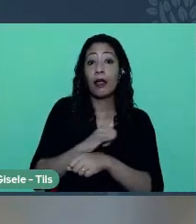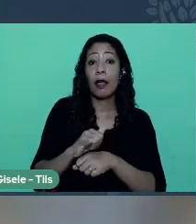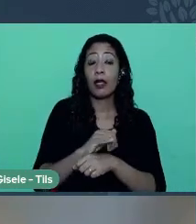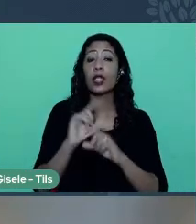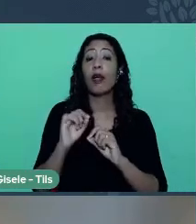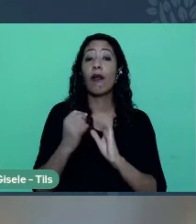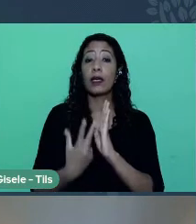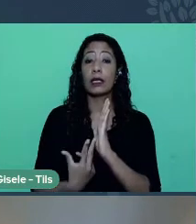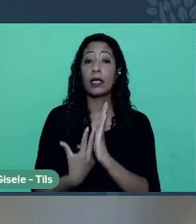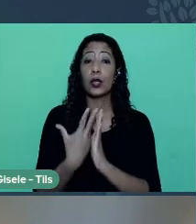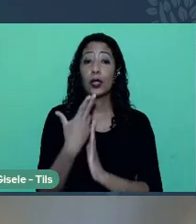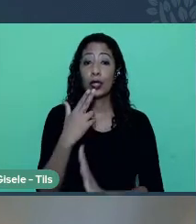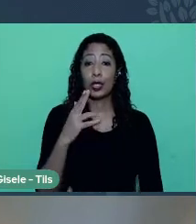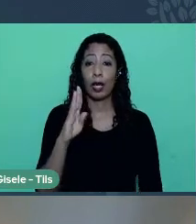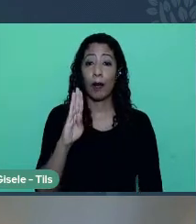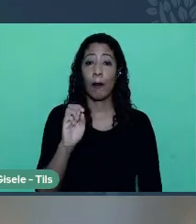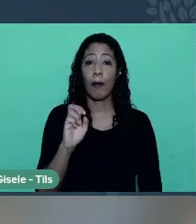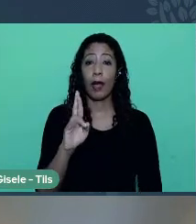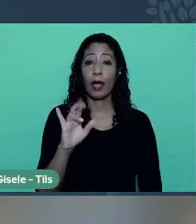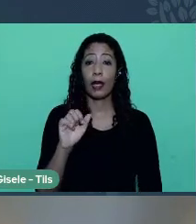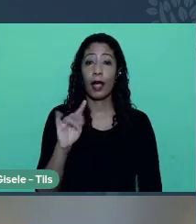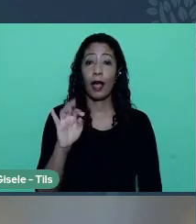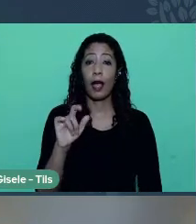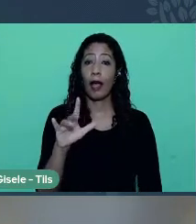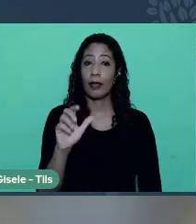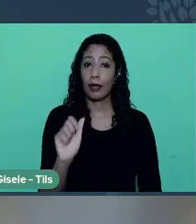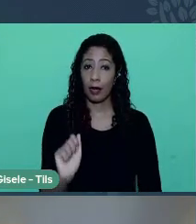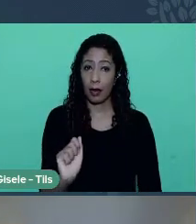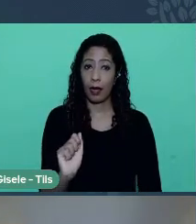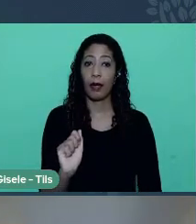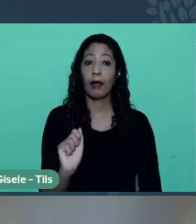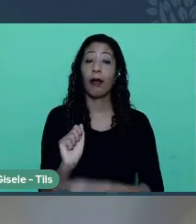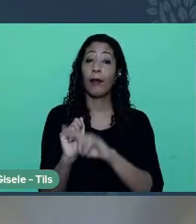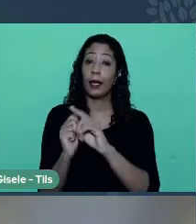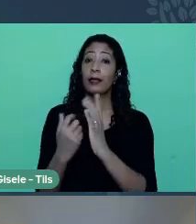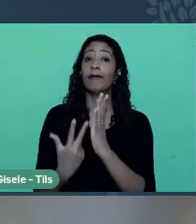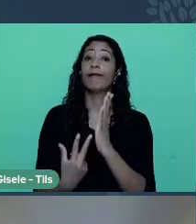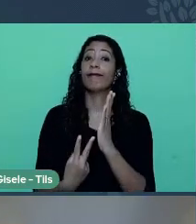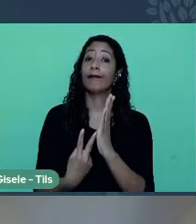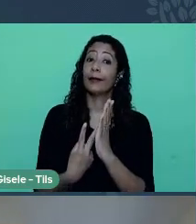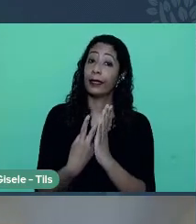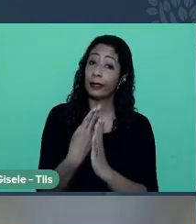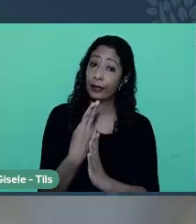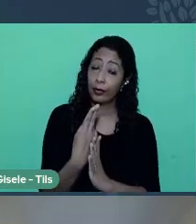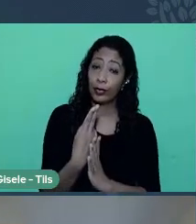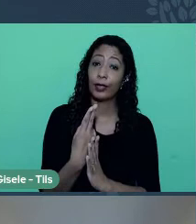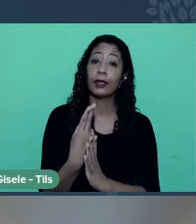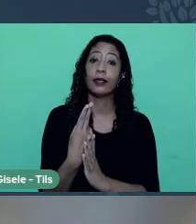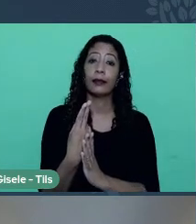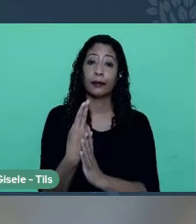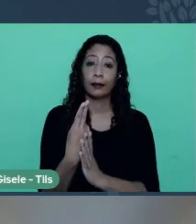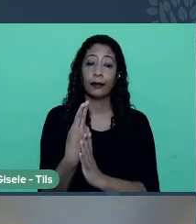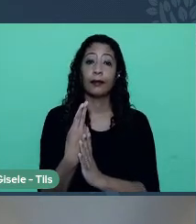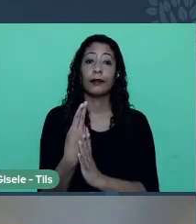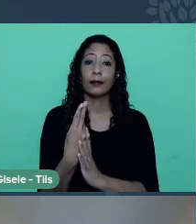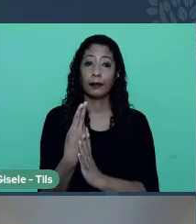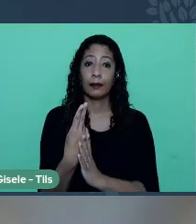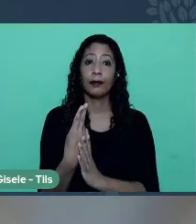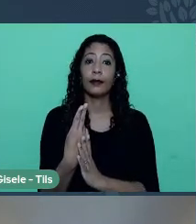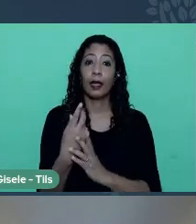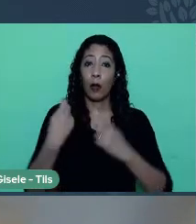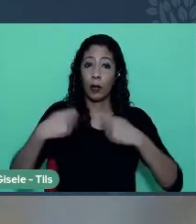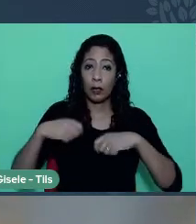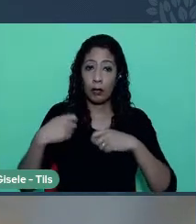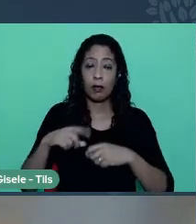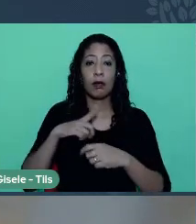cirurgia bariátrica, né? Entretanto, a cirurgia bariátrica é uma cirurgia, as pessoas têm que ser acompanhadas